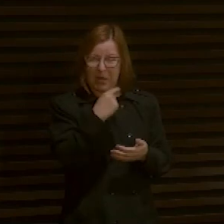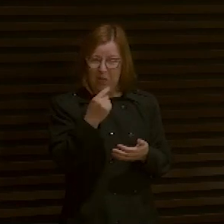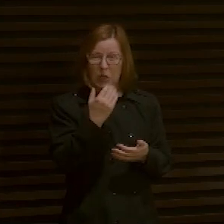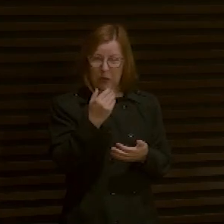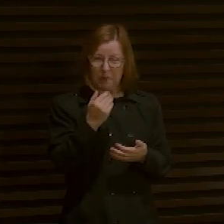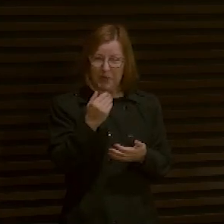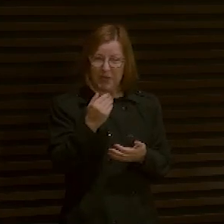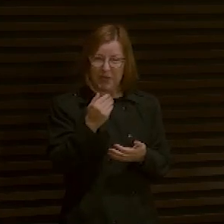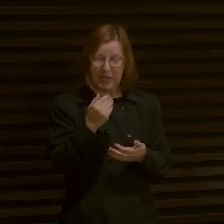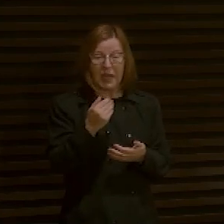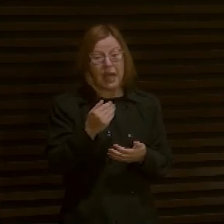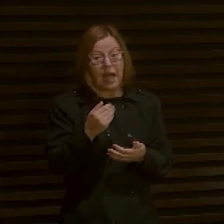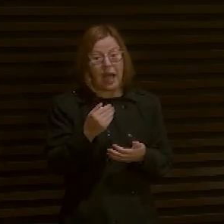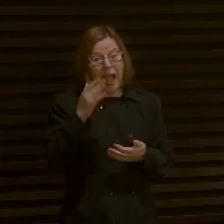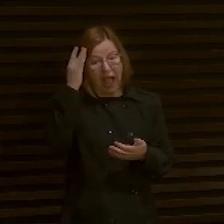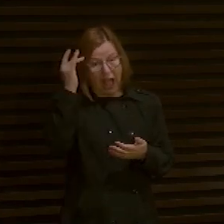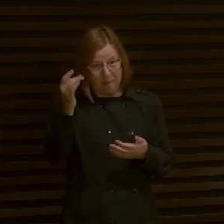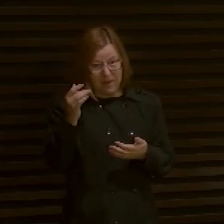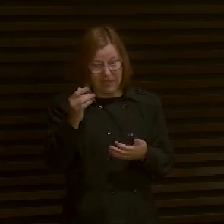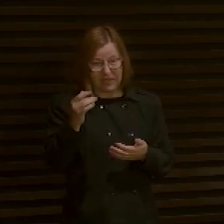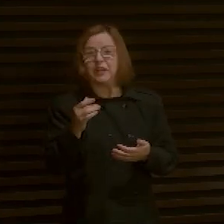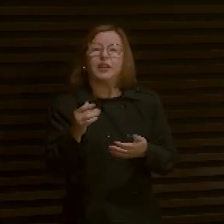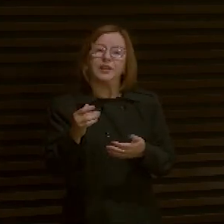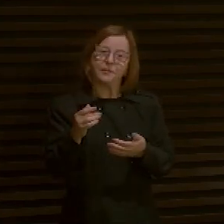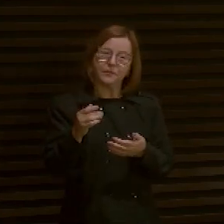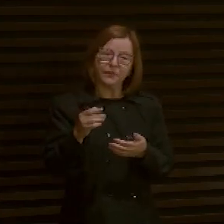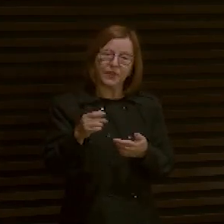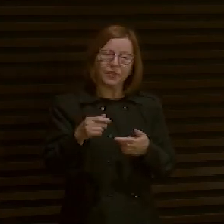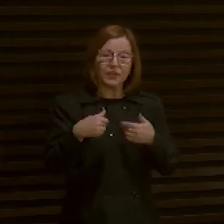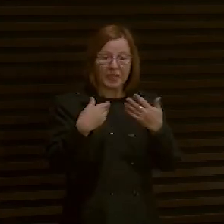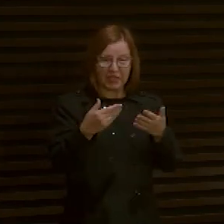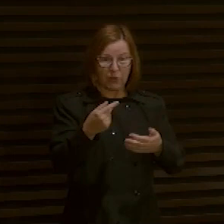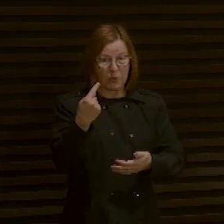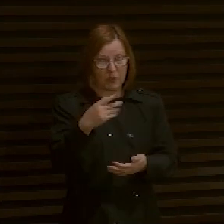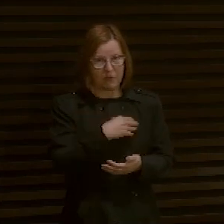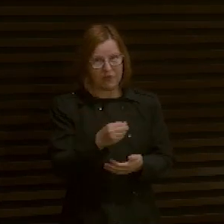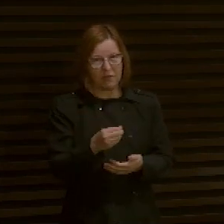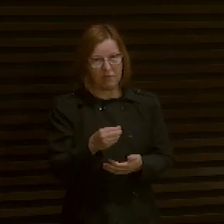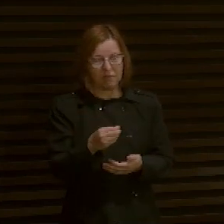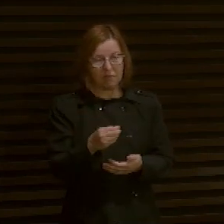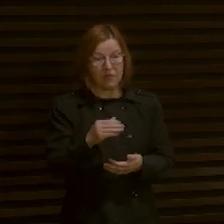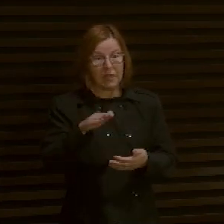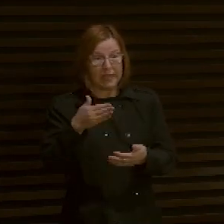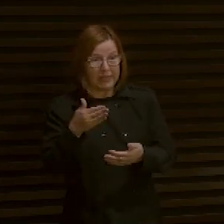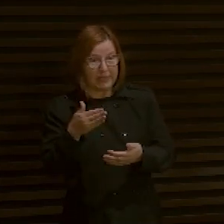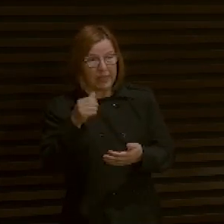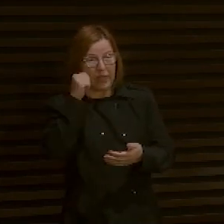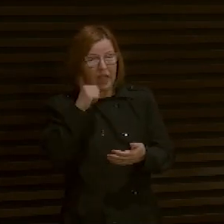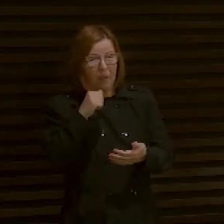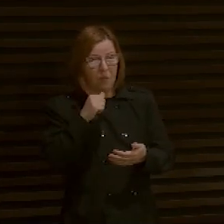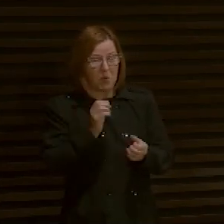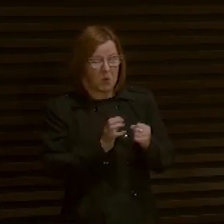dá o seu, pode ser? E aí no outro dia uma das mulheres não quis dar o filho, rolou uma briga ali e foram para o rei para